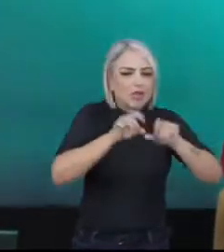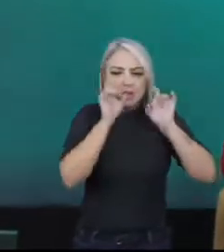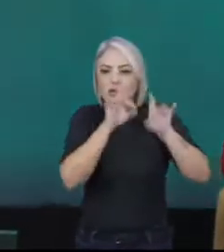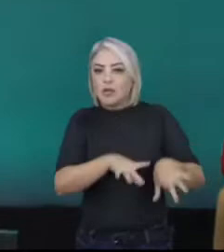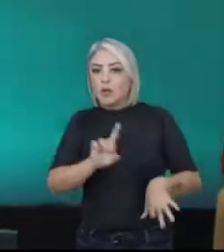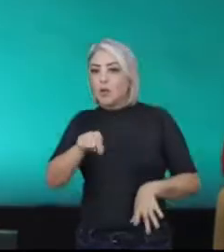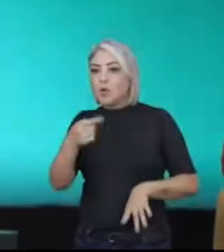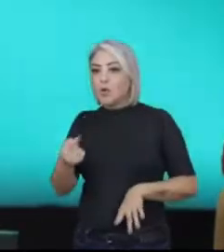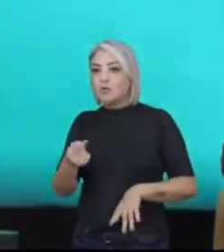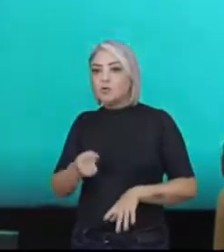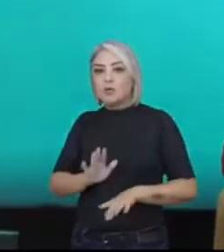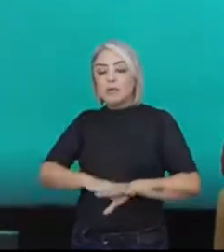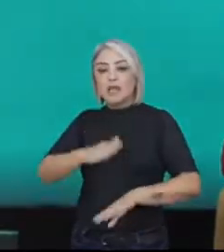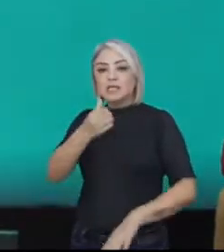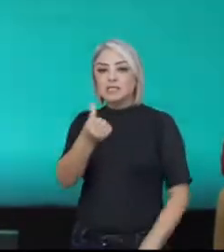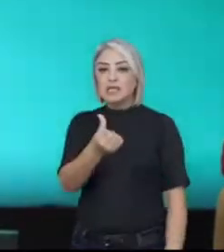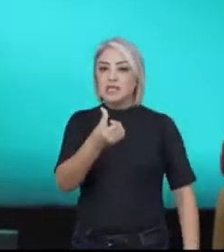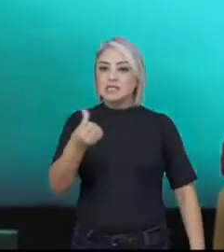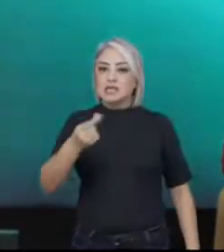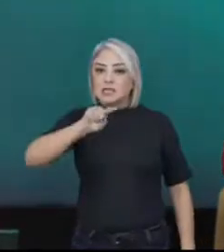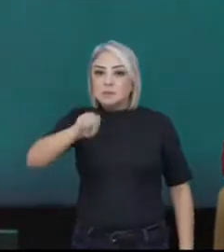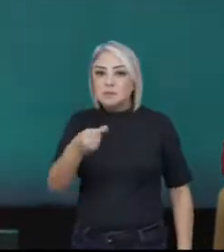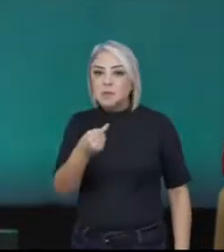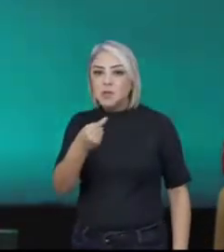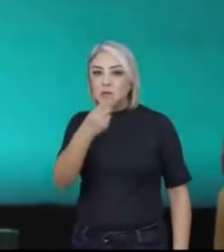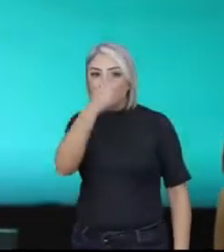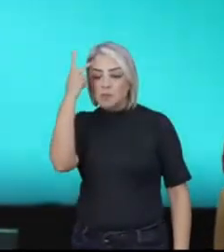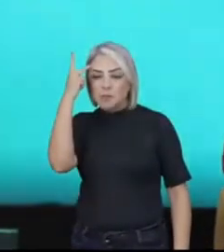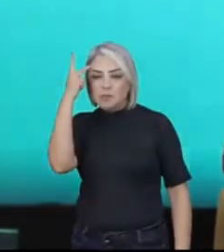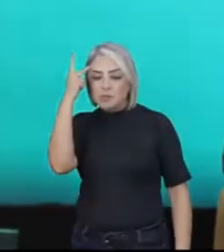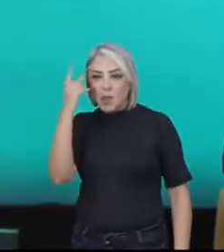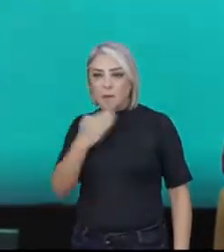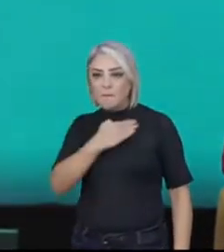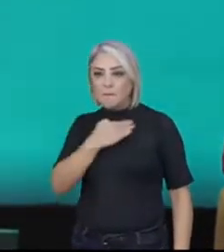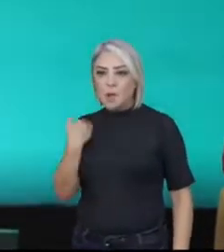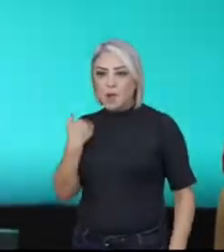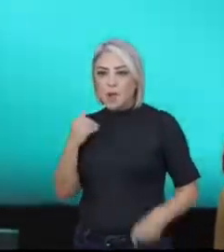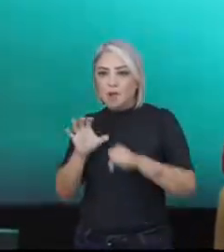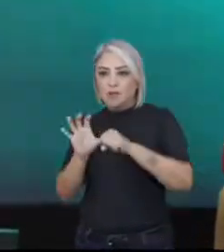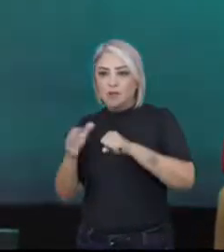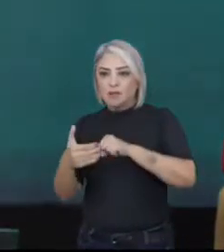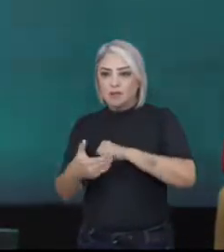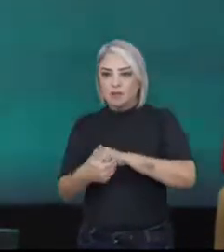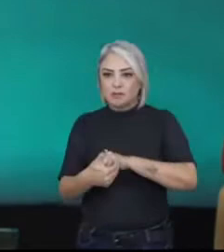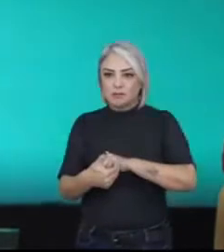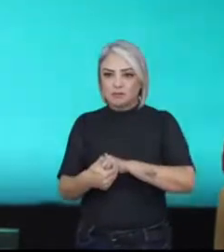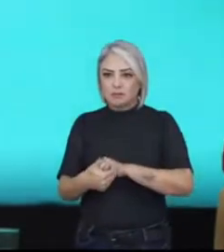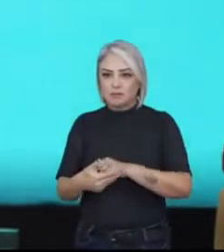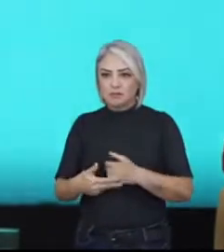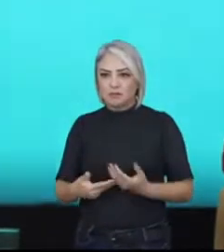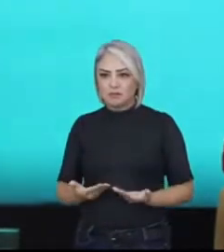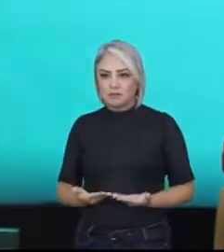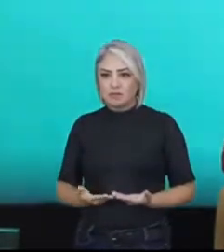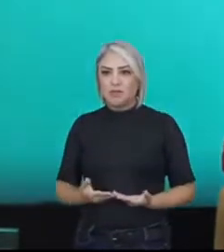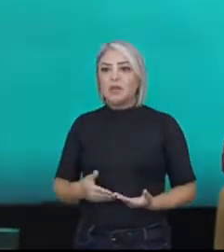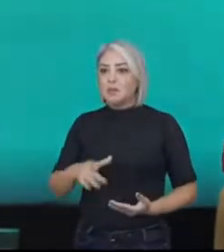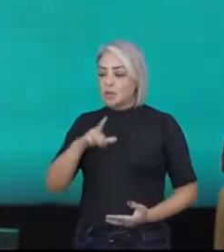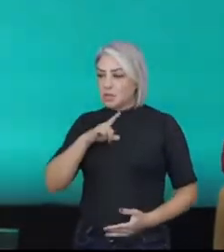660 mil brasileiros e brasileiras mortos pelo Covid. Pode até se dizer